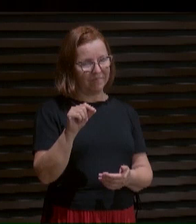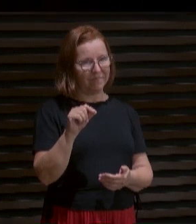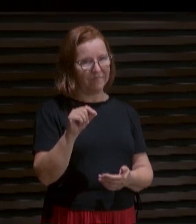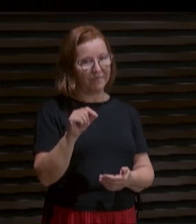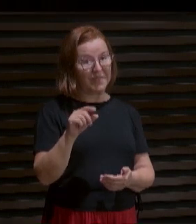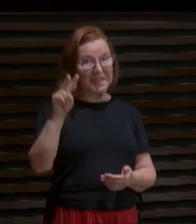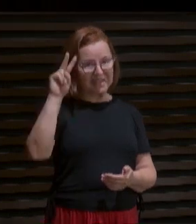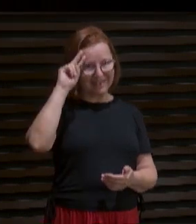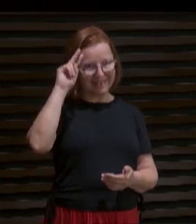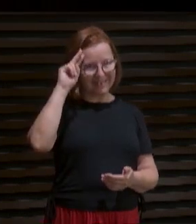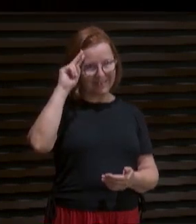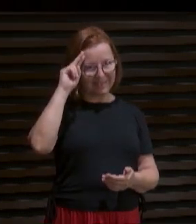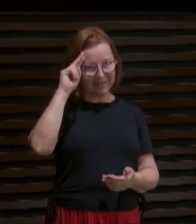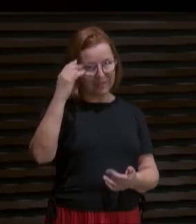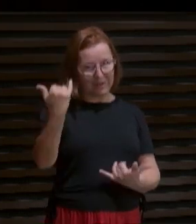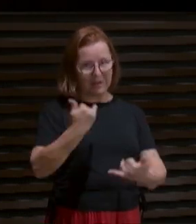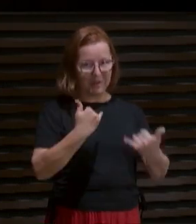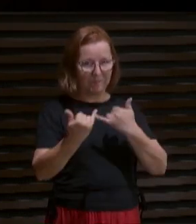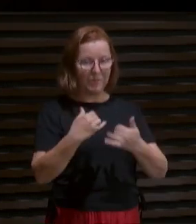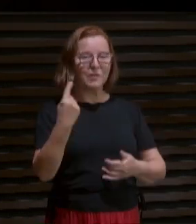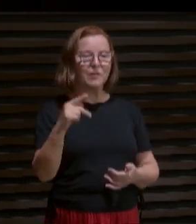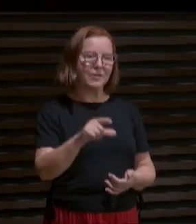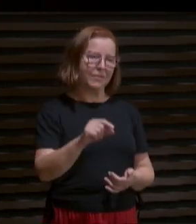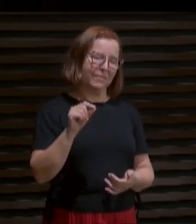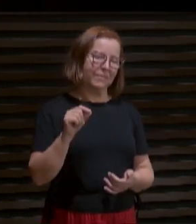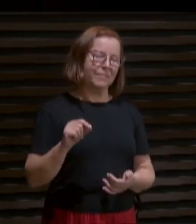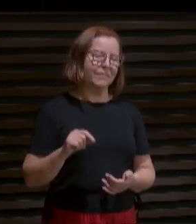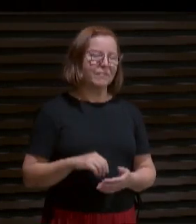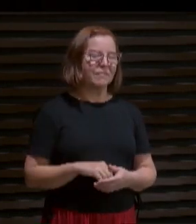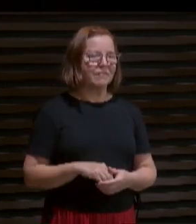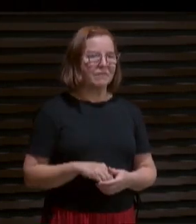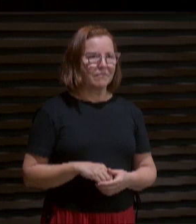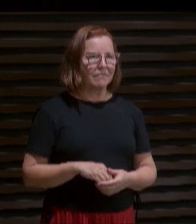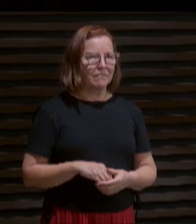e na segunda-feira me diga qual foi a sua decisão.